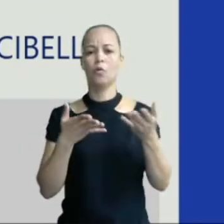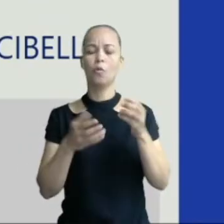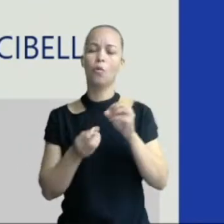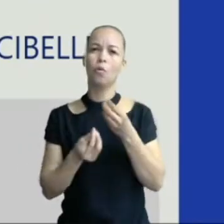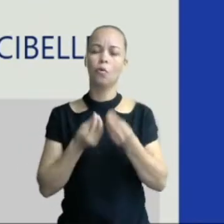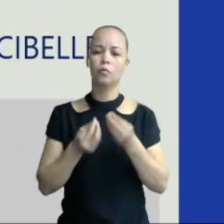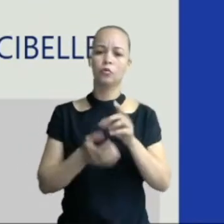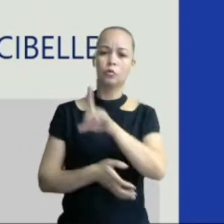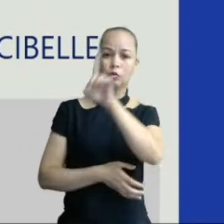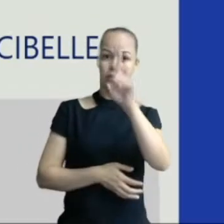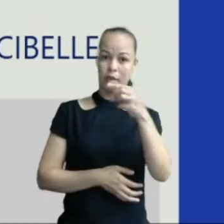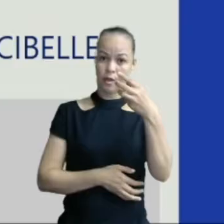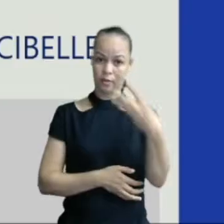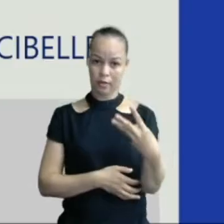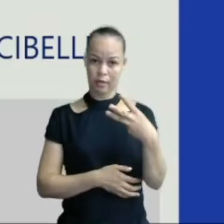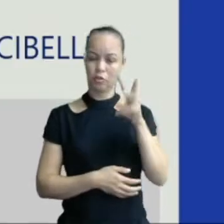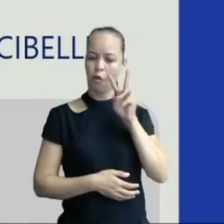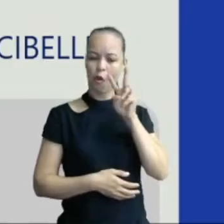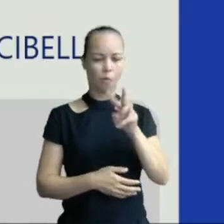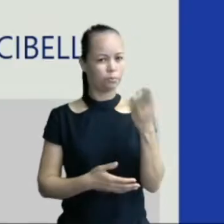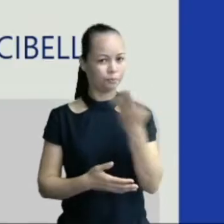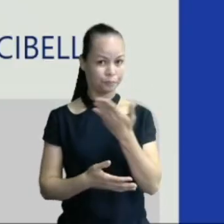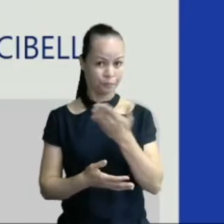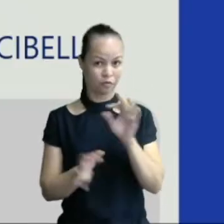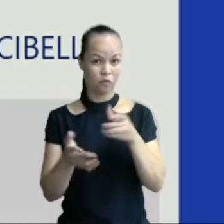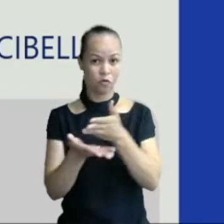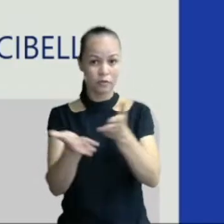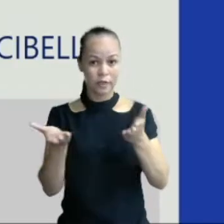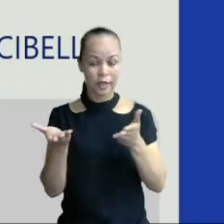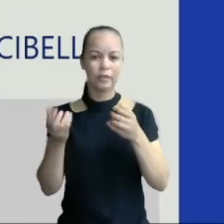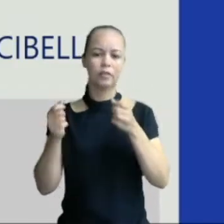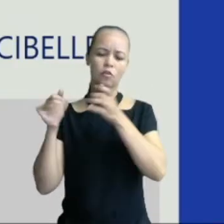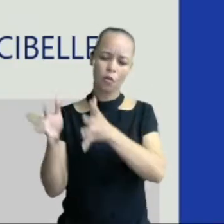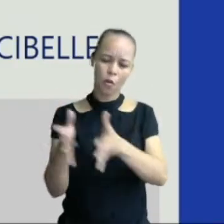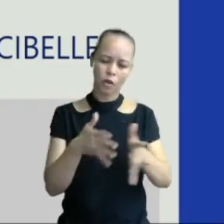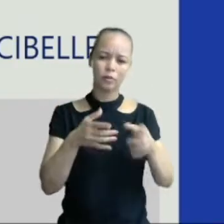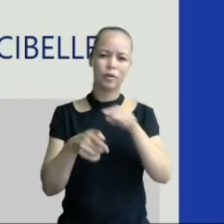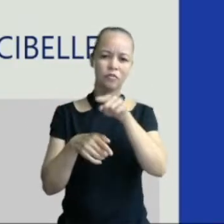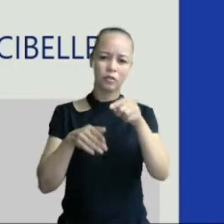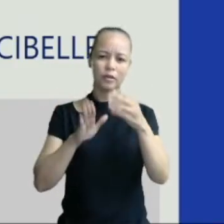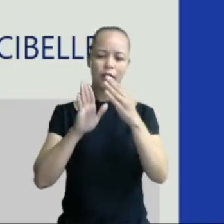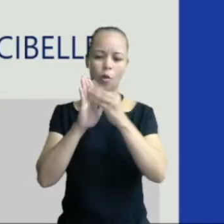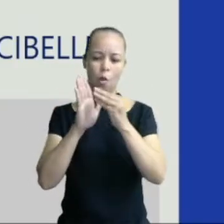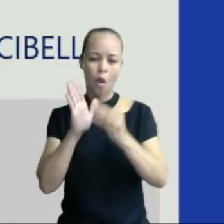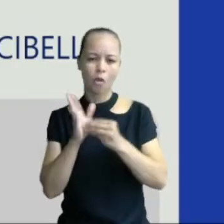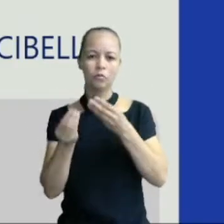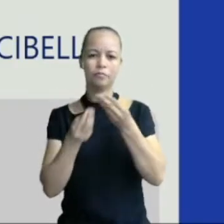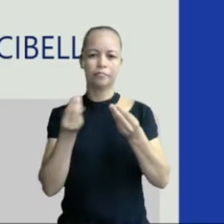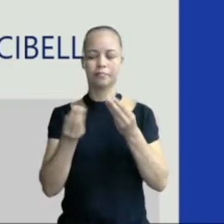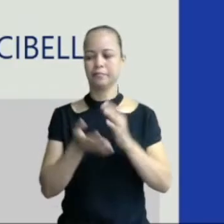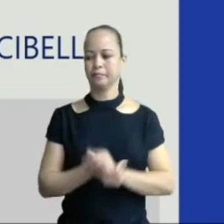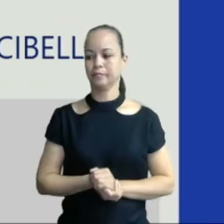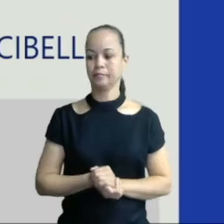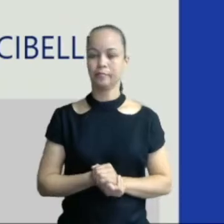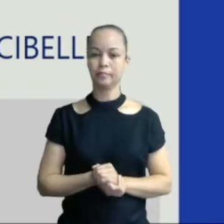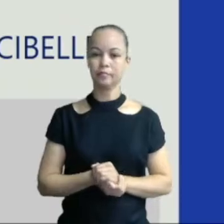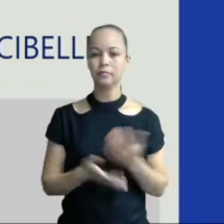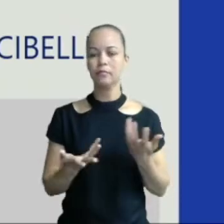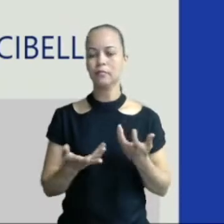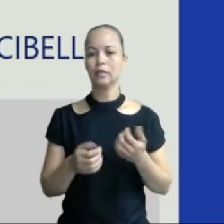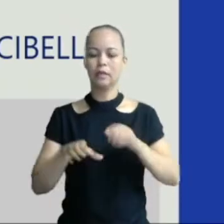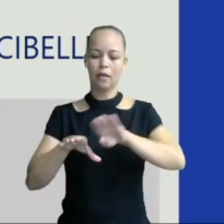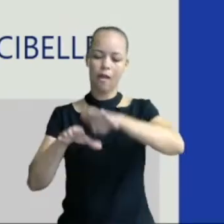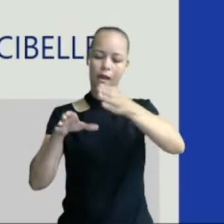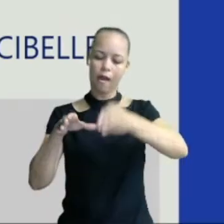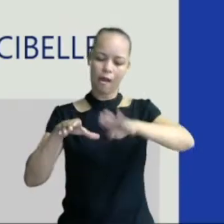ó, ir se inteirando do assunto, tá certo? Então, 3 de agosto, batalha no Monte